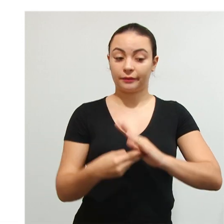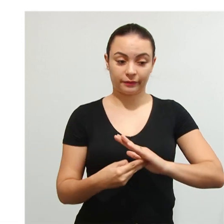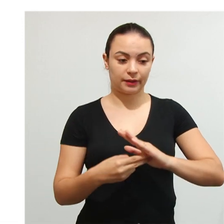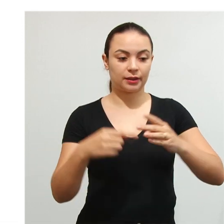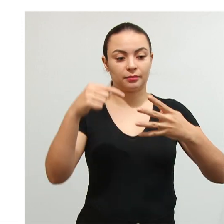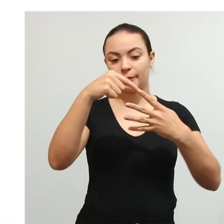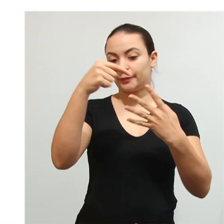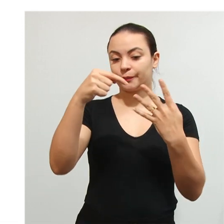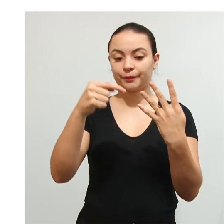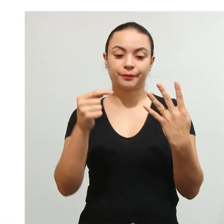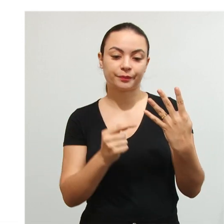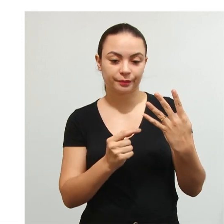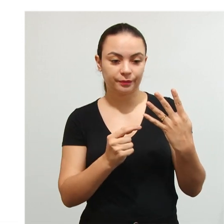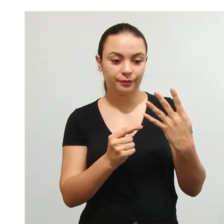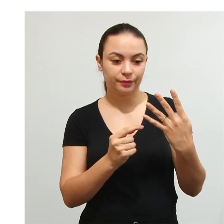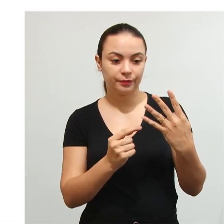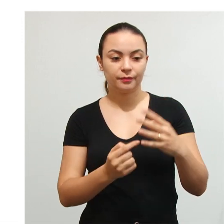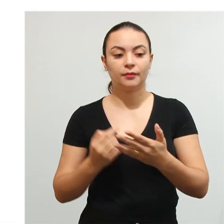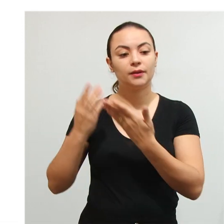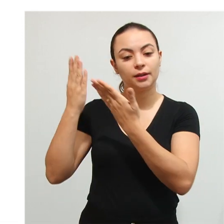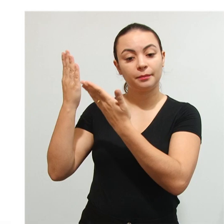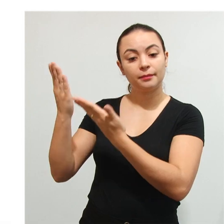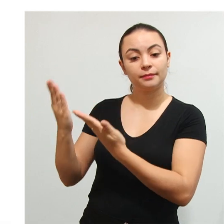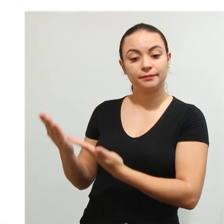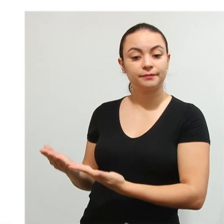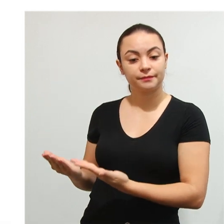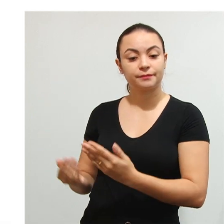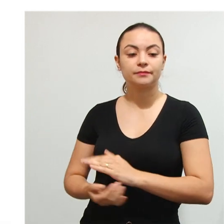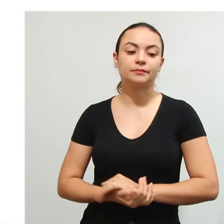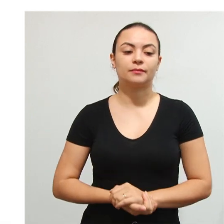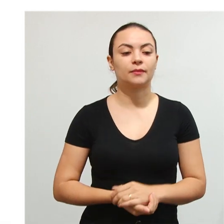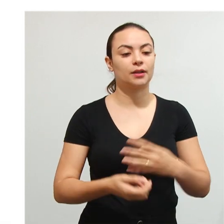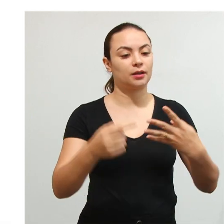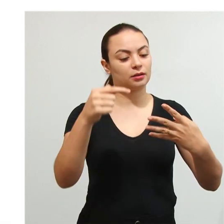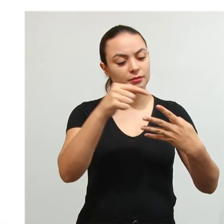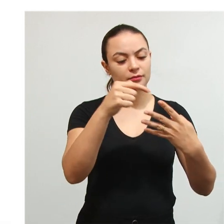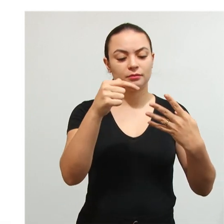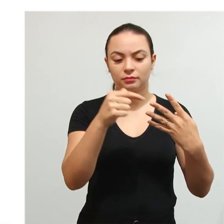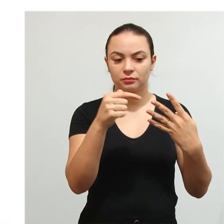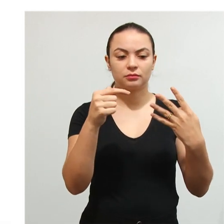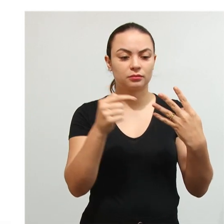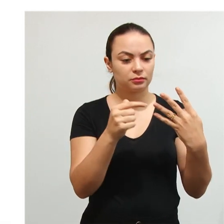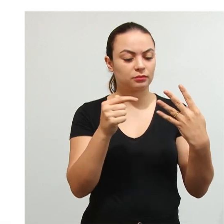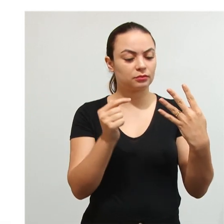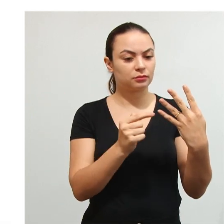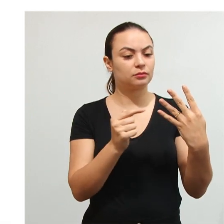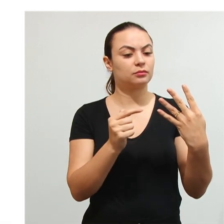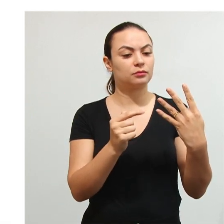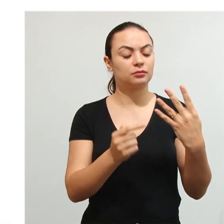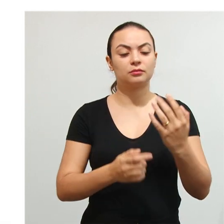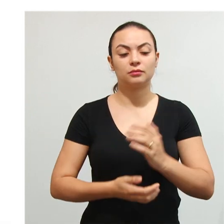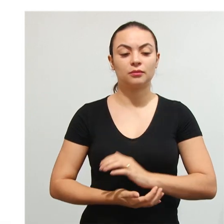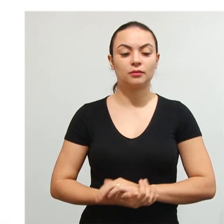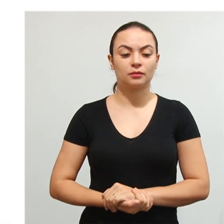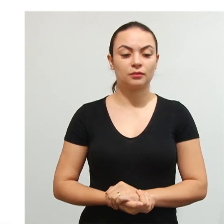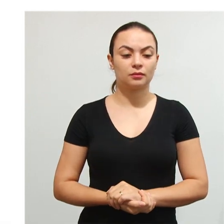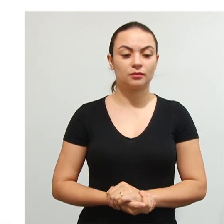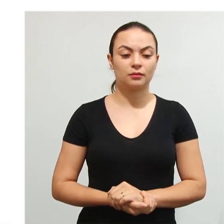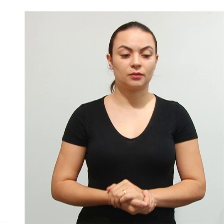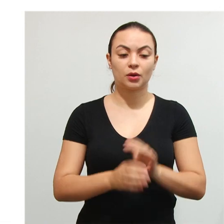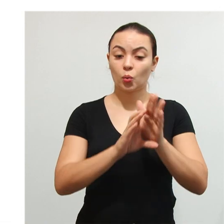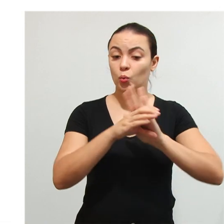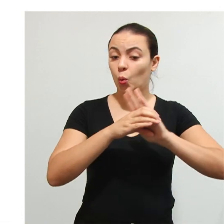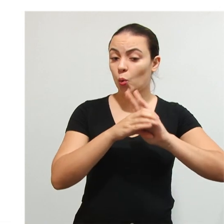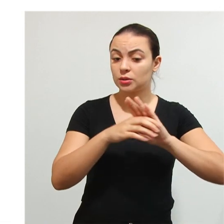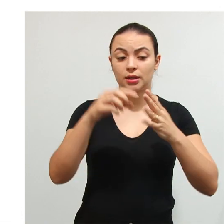a implicação disso para os regimes de capitalização simples e compostas Ainda vamos falar sobre o conceito de taxas nominais